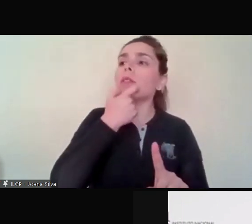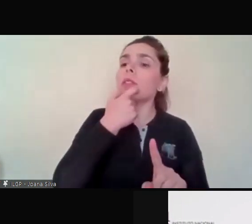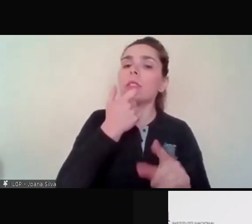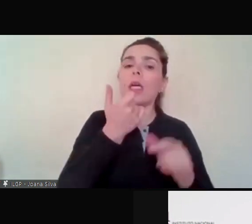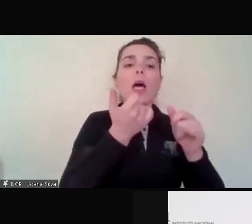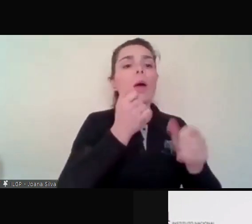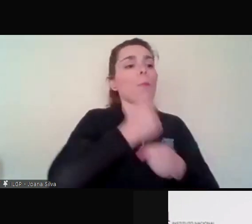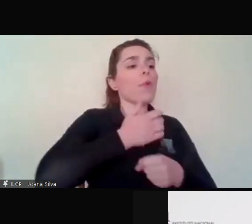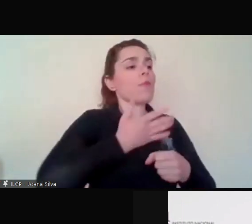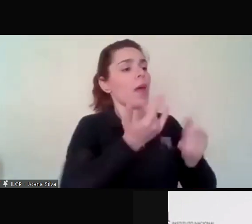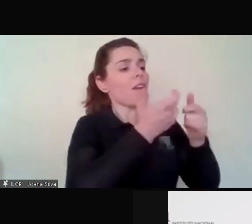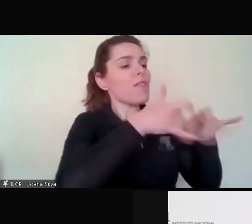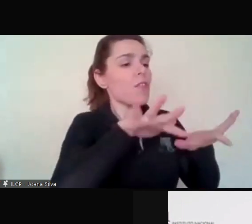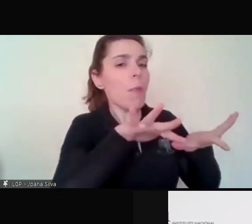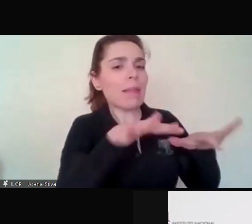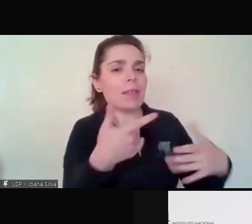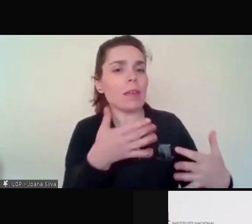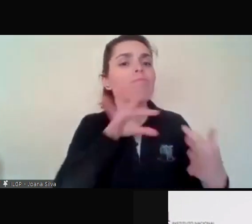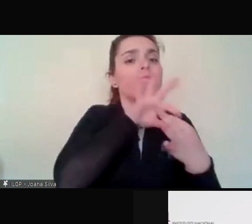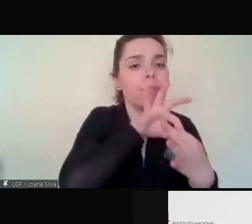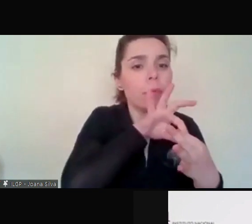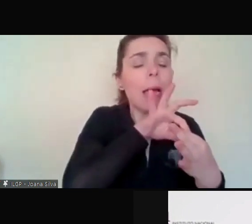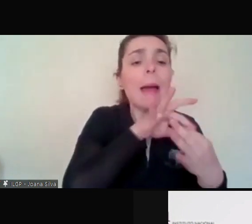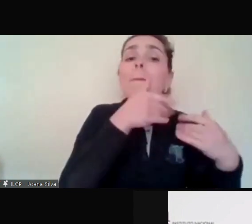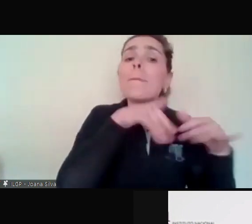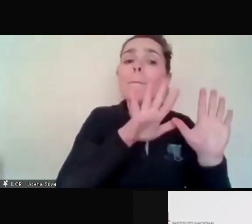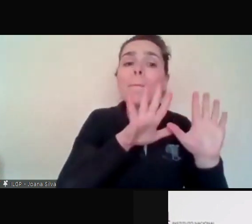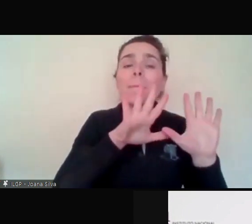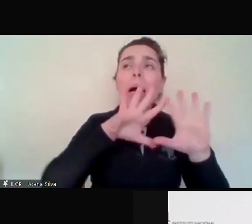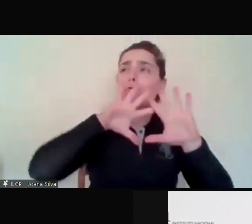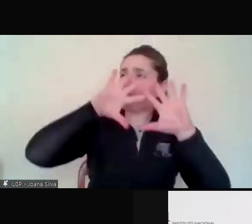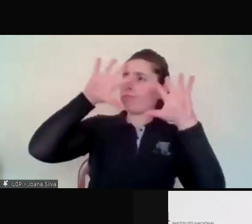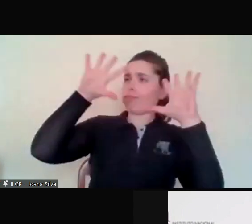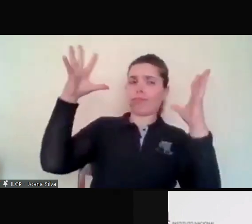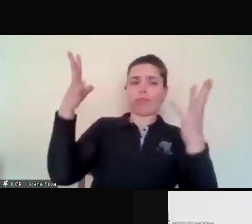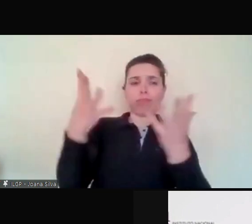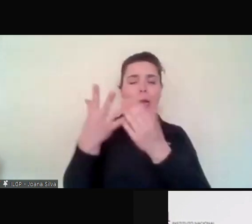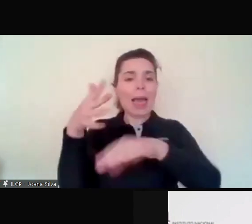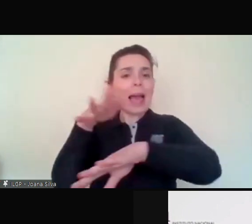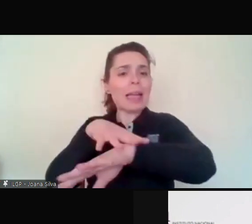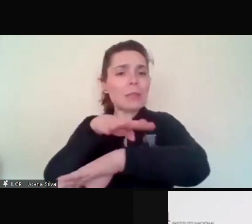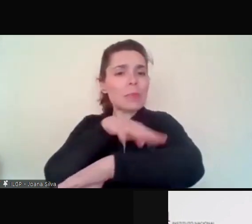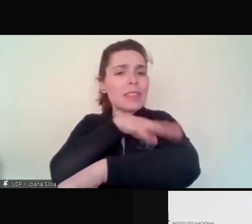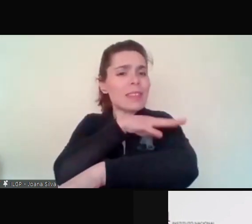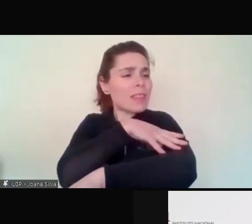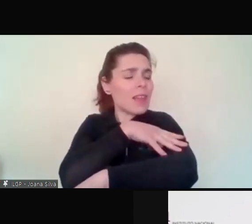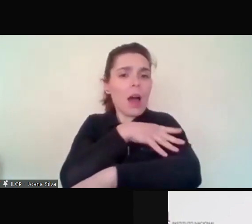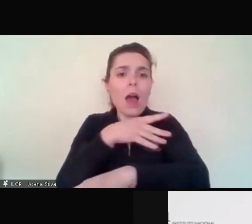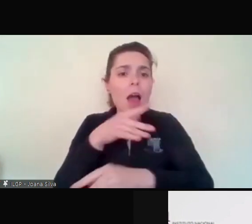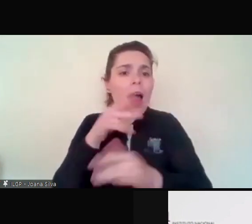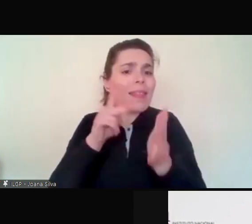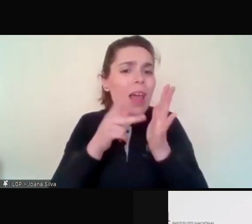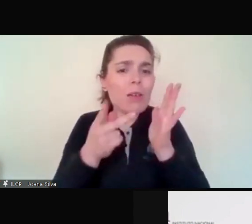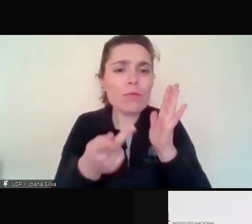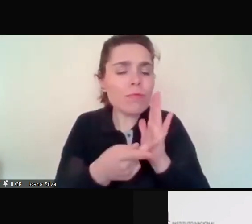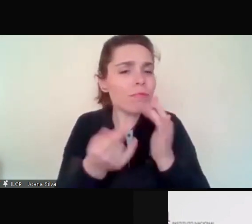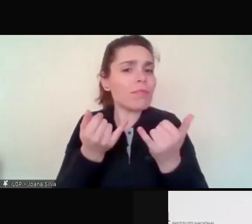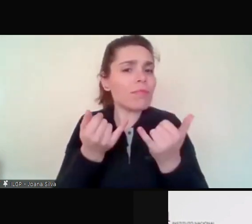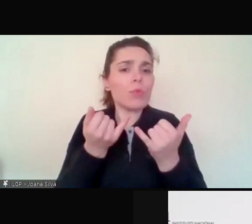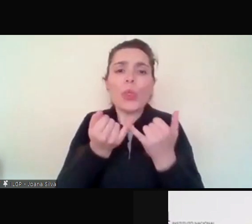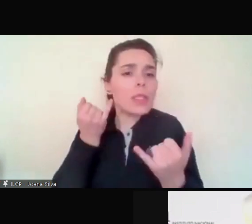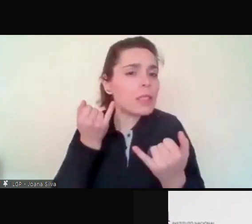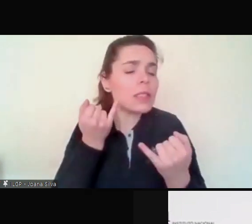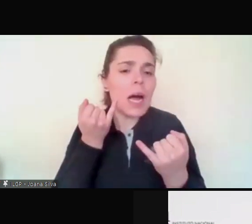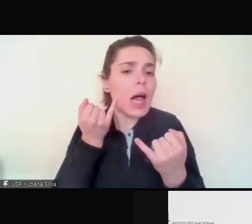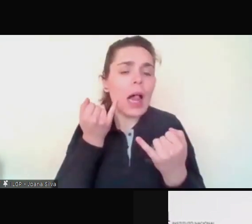tecnólogos. A verdade é que num mundo e numa administração cada vez mais digital, é fundamental garantir que a transformação